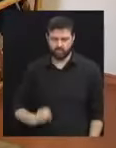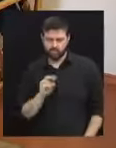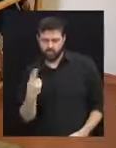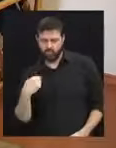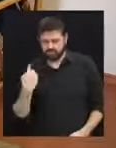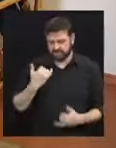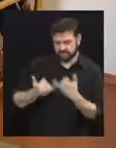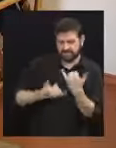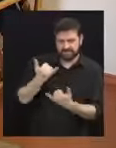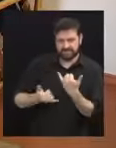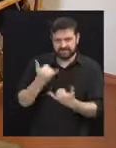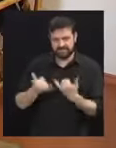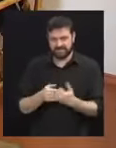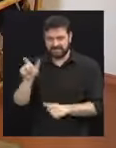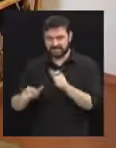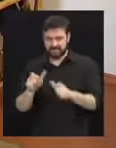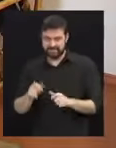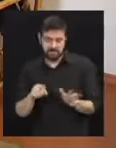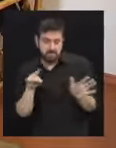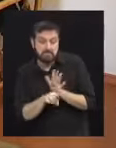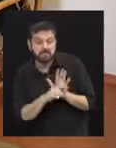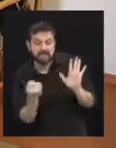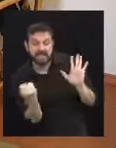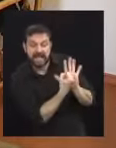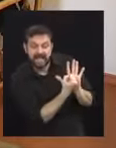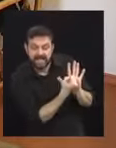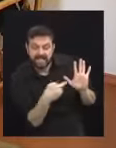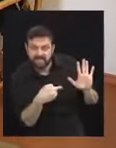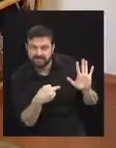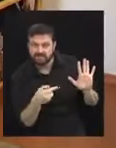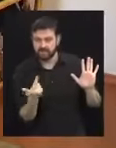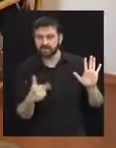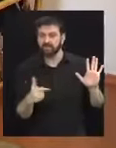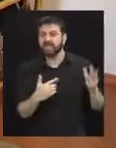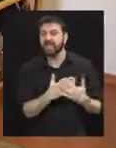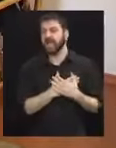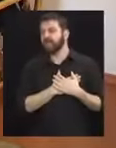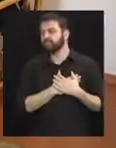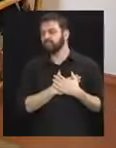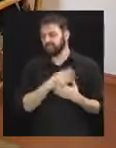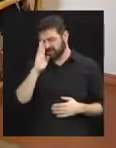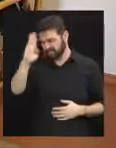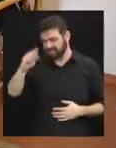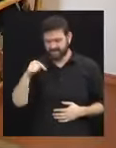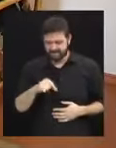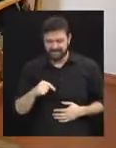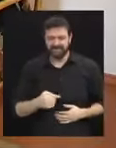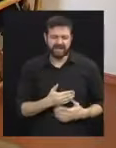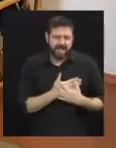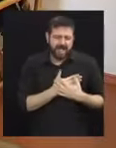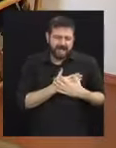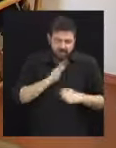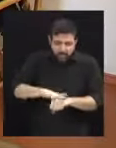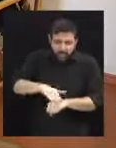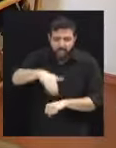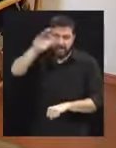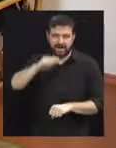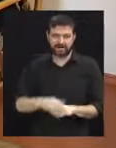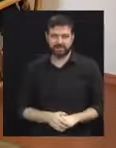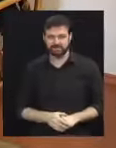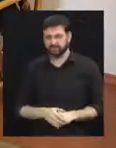gente brinca na feira, as pessoas chegam e falam, ai, que raça que é? Não tem raça, é a raça do amor. Porque eles são os mais amáveis. É verdade